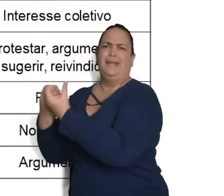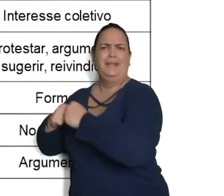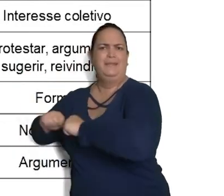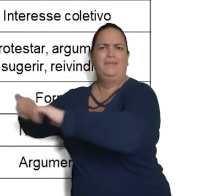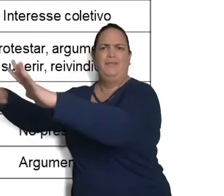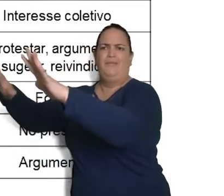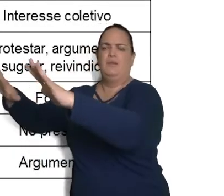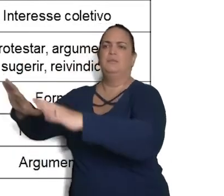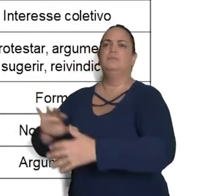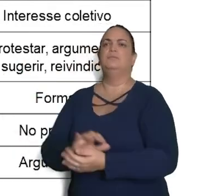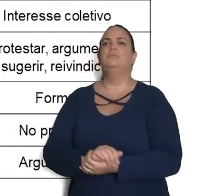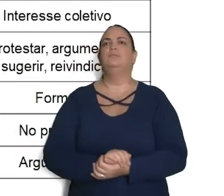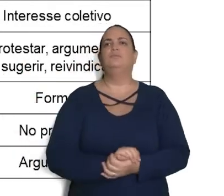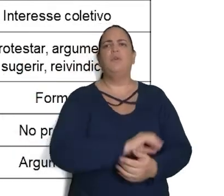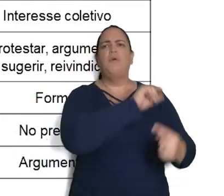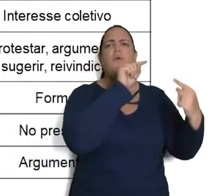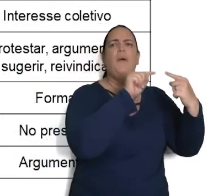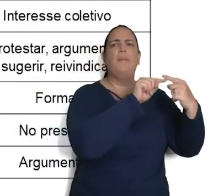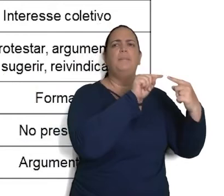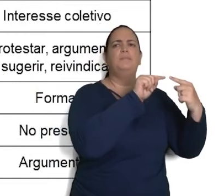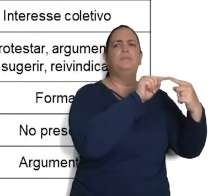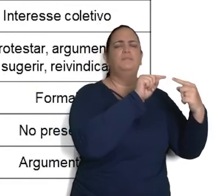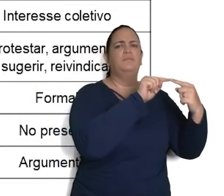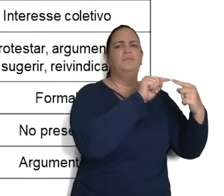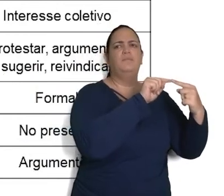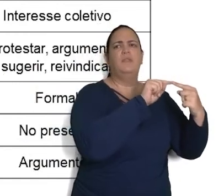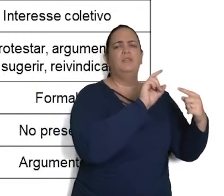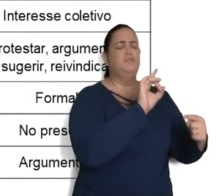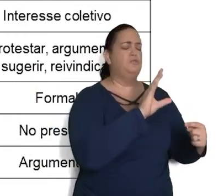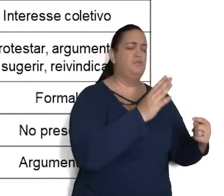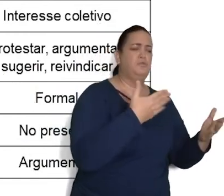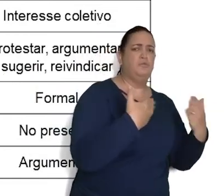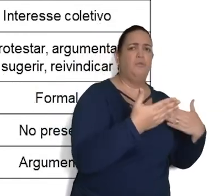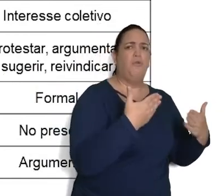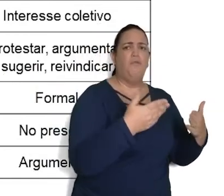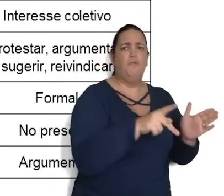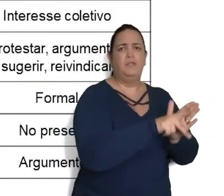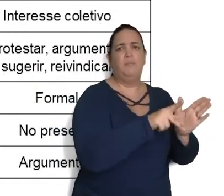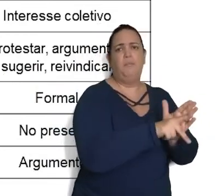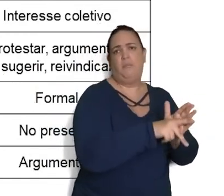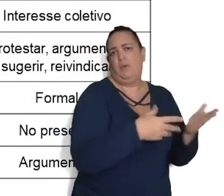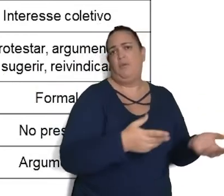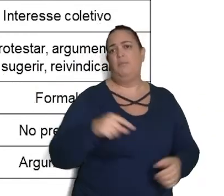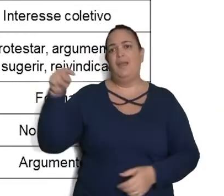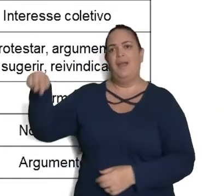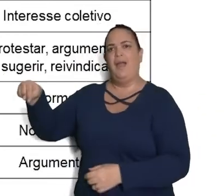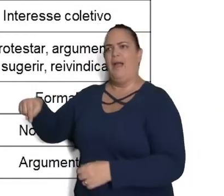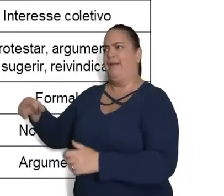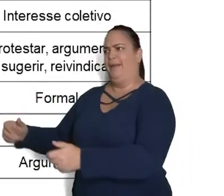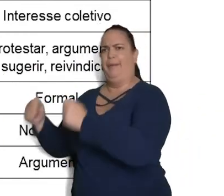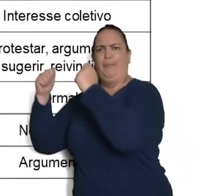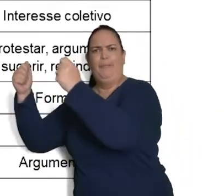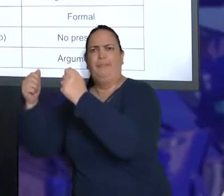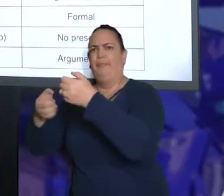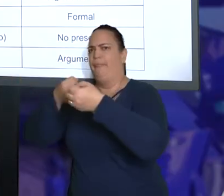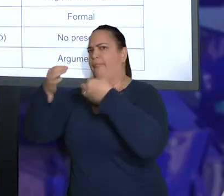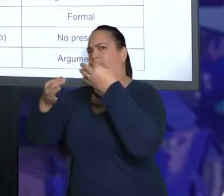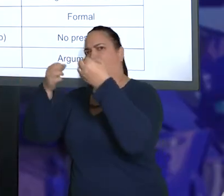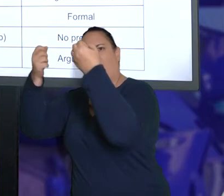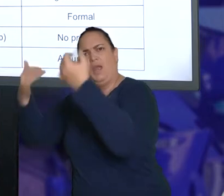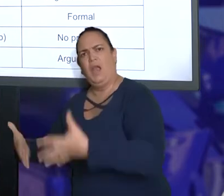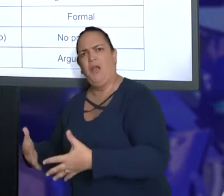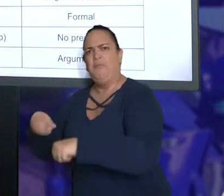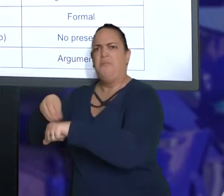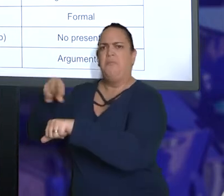que representa várias. Qual é o objetivo da carta pessoal? Relatar acontecimentos pessoais. Da carta aberta, protestar, argumentar,